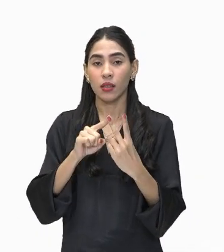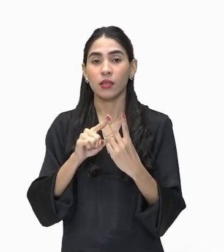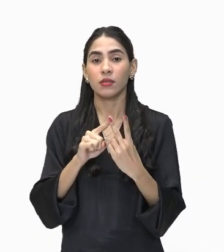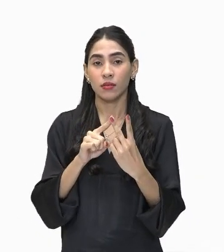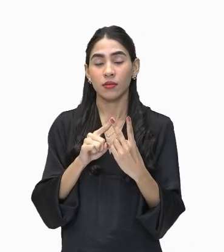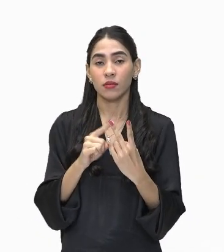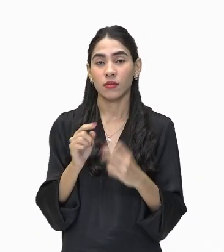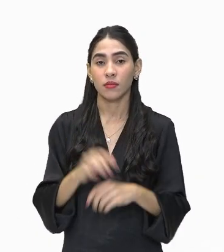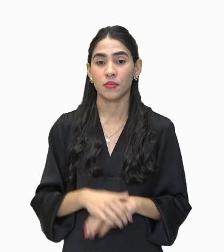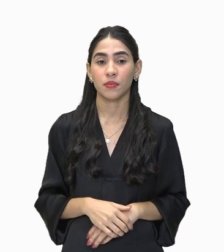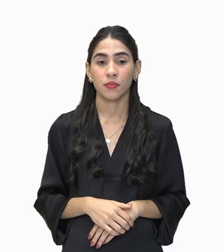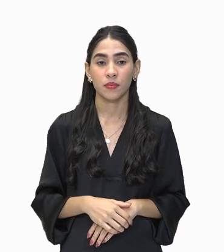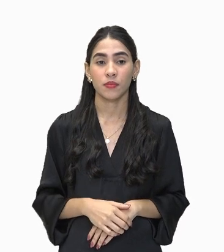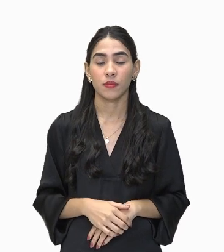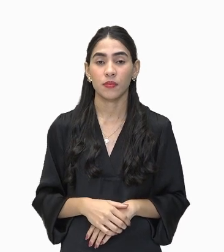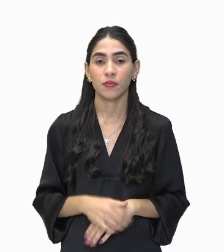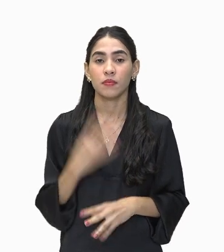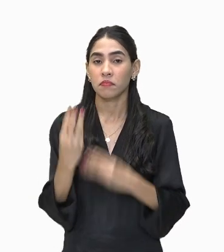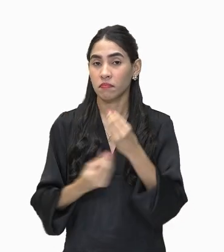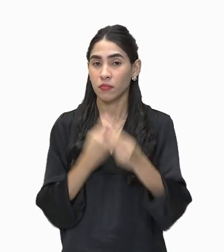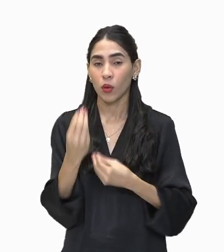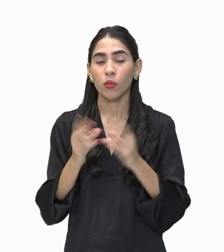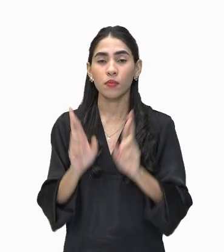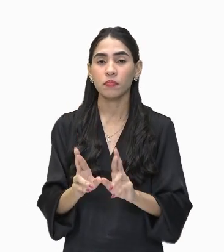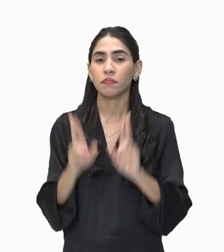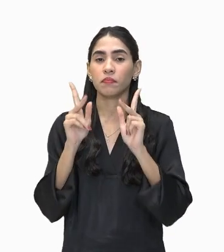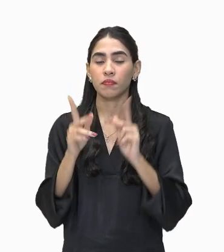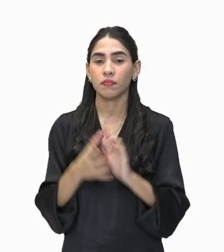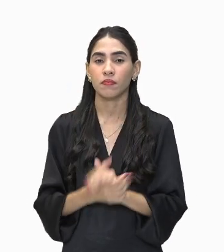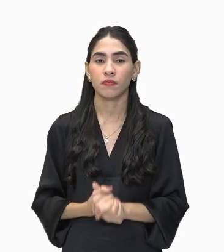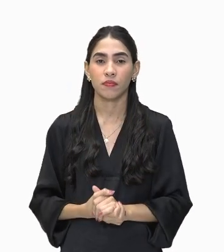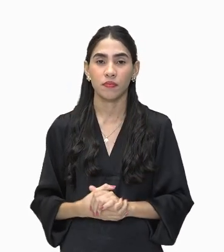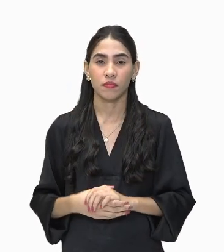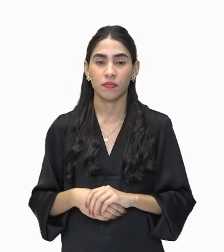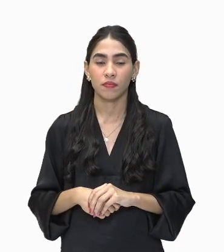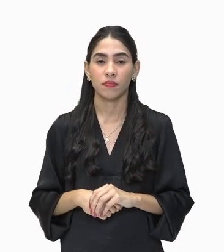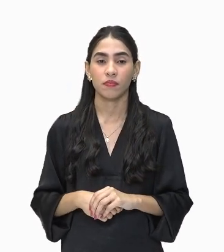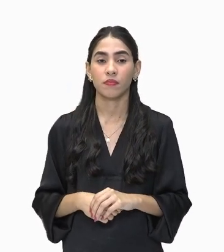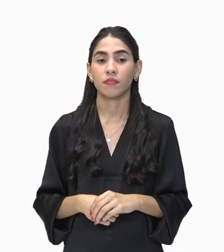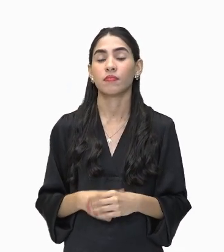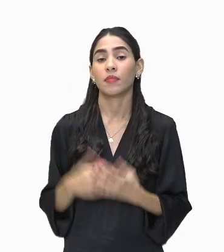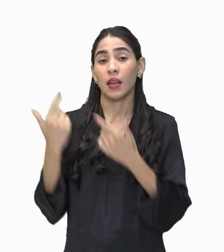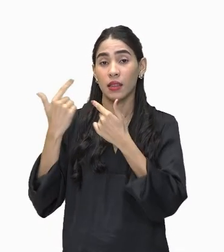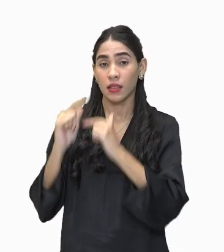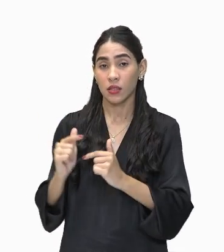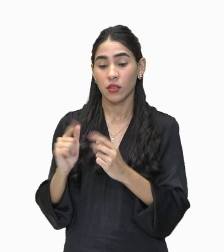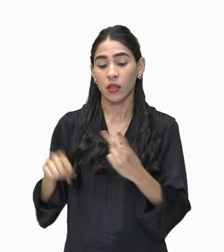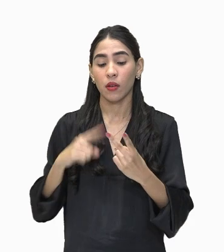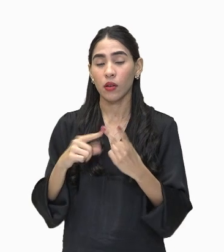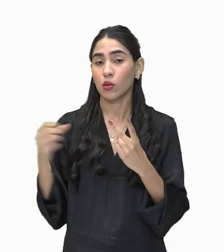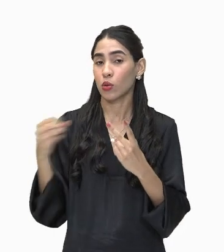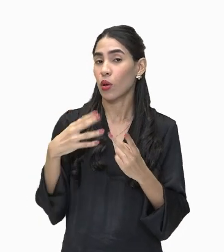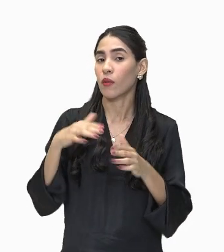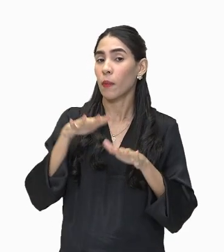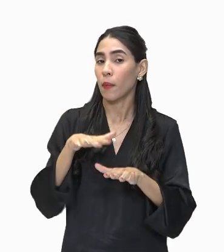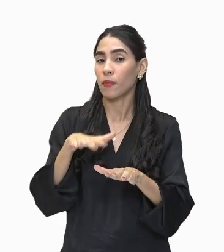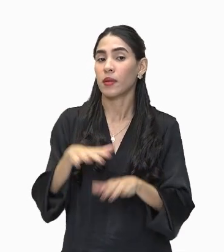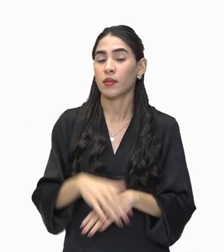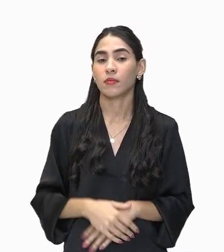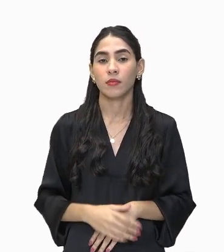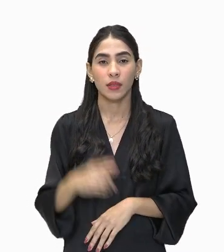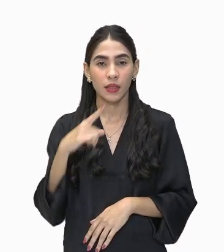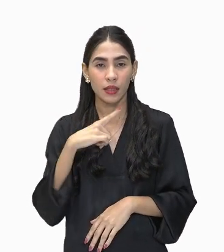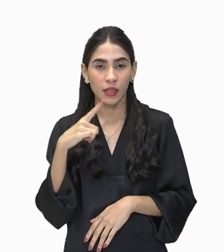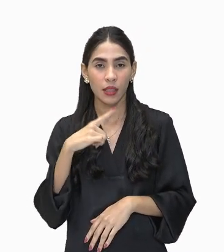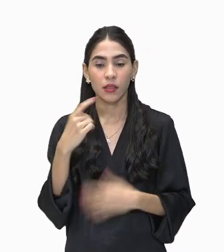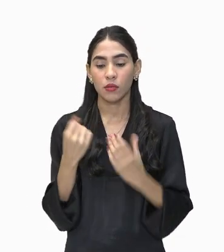movimentos. Vamos ver, então, aí essa diferença entre os movimentos sociais tradicionais e os novos movimentos sociais. Considerando